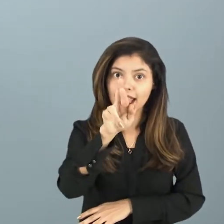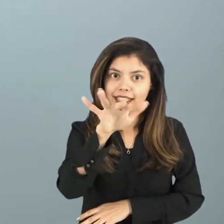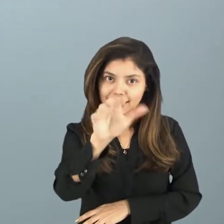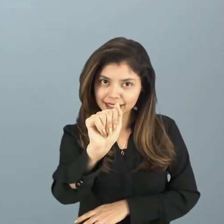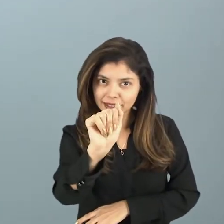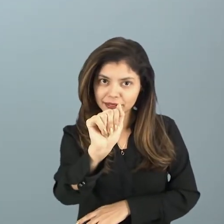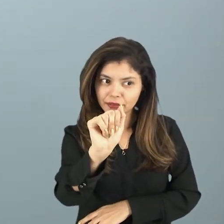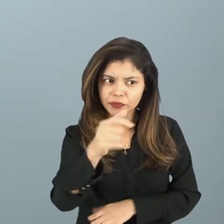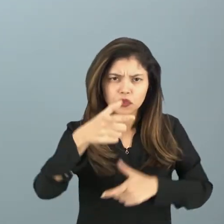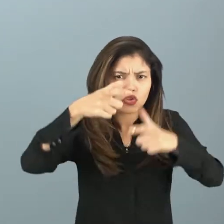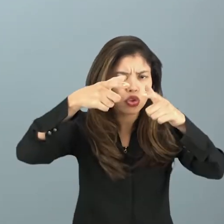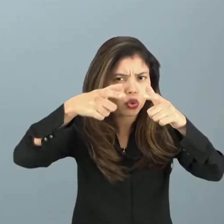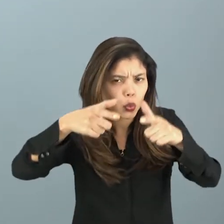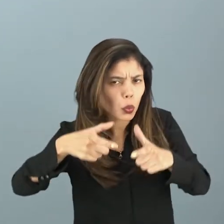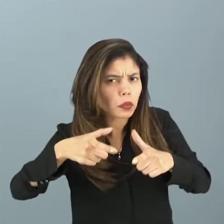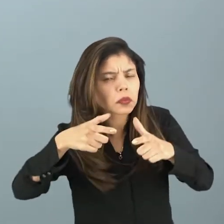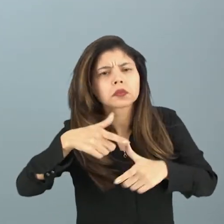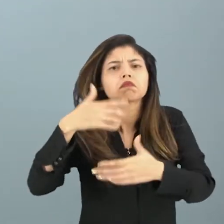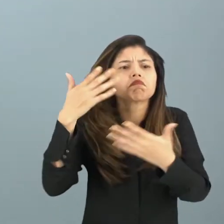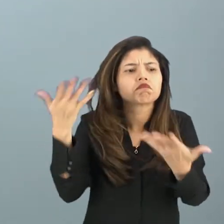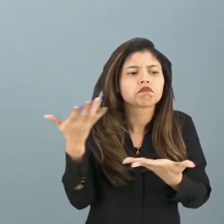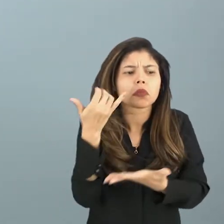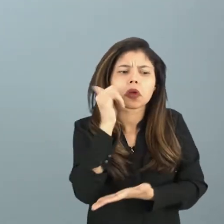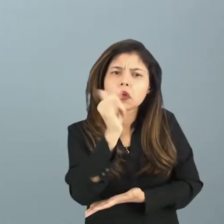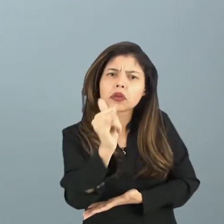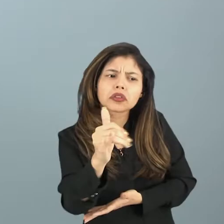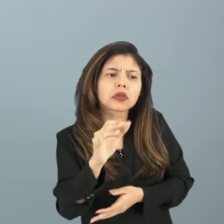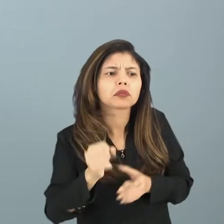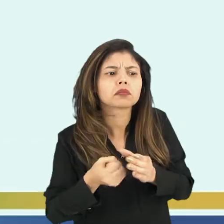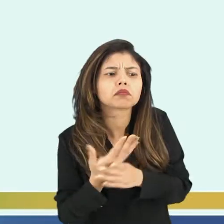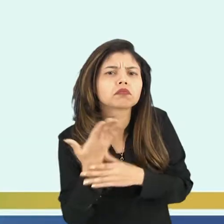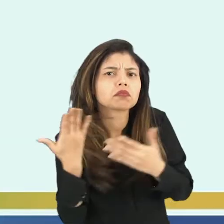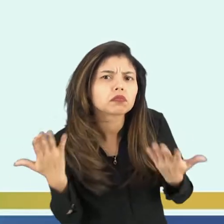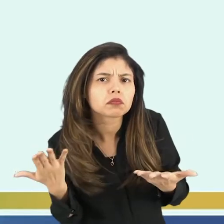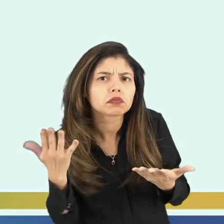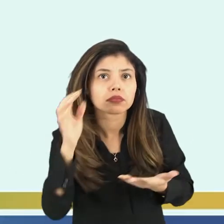De onde vem a energia elétrica? Vamos lá?